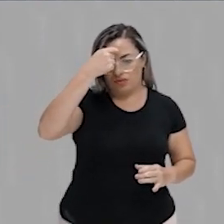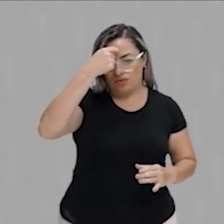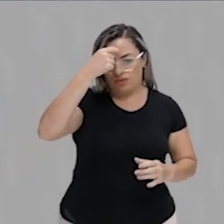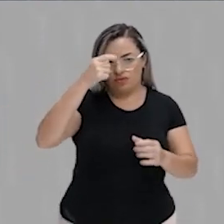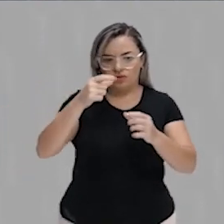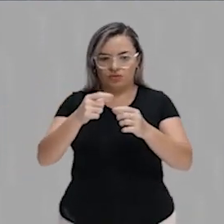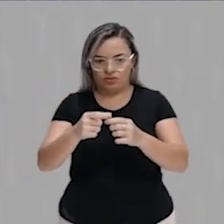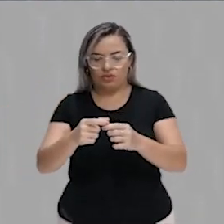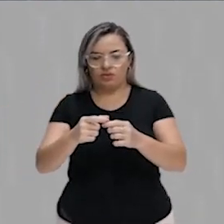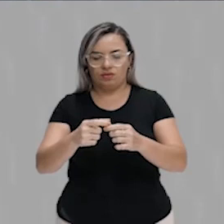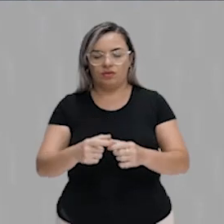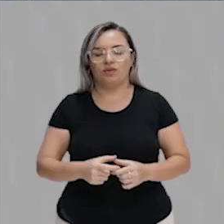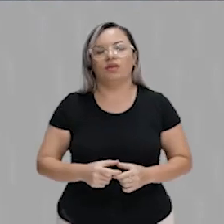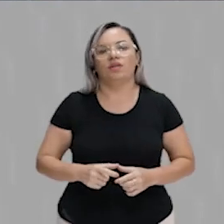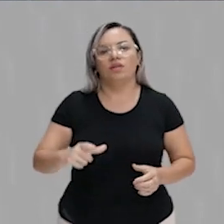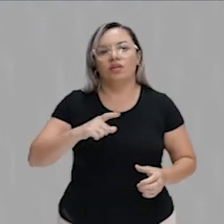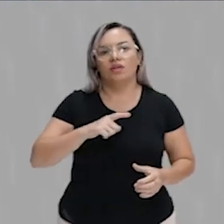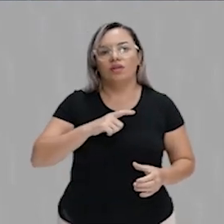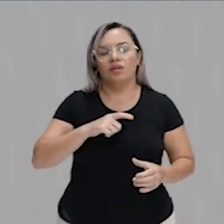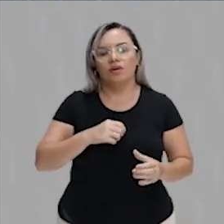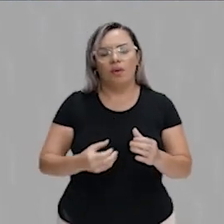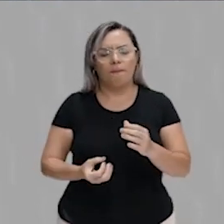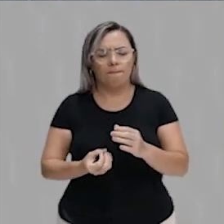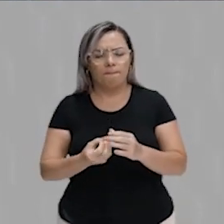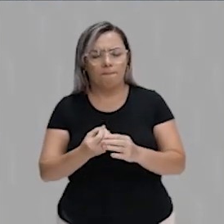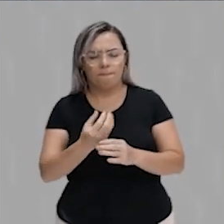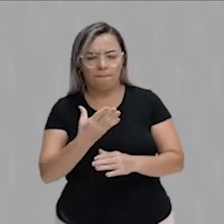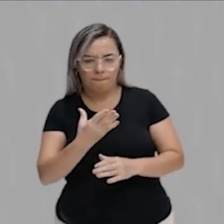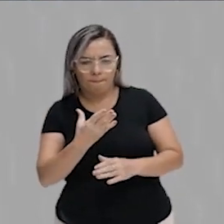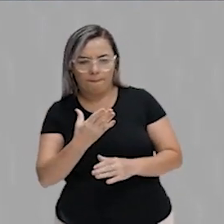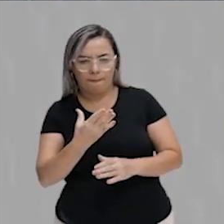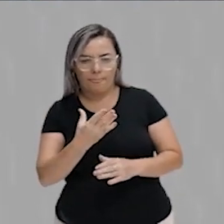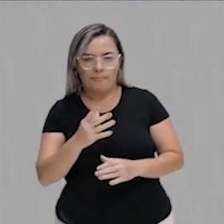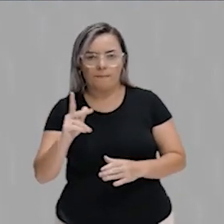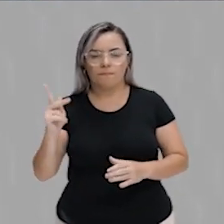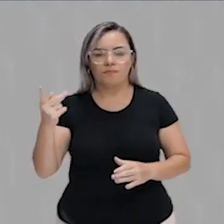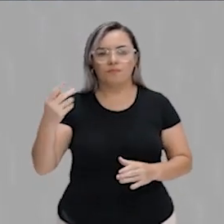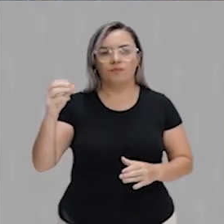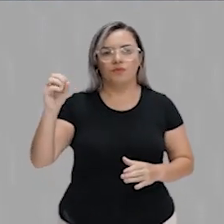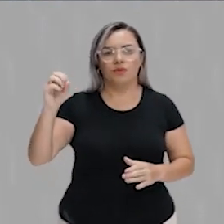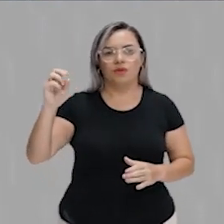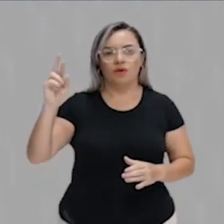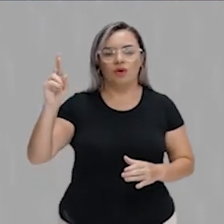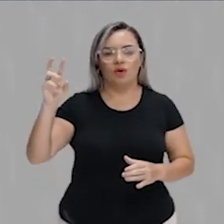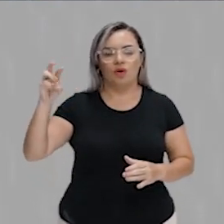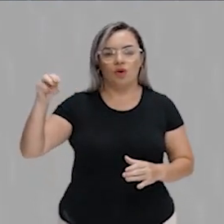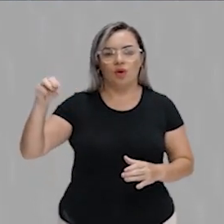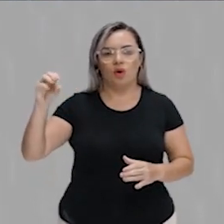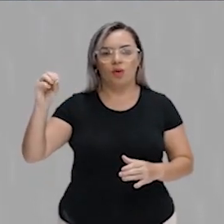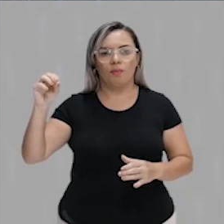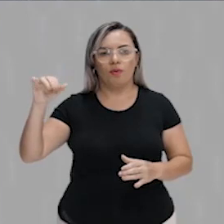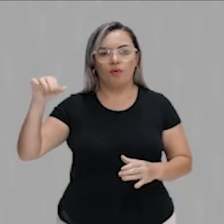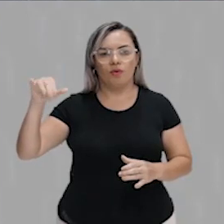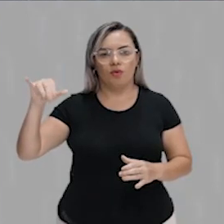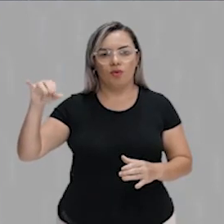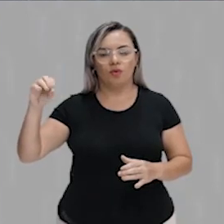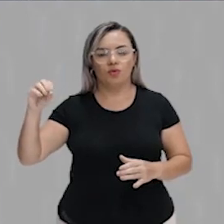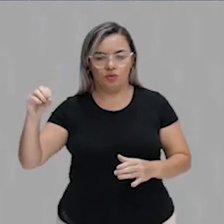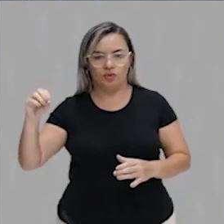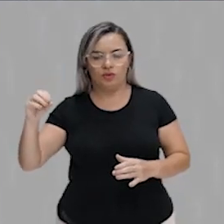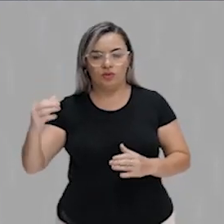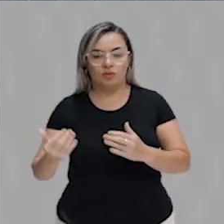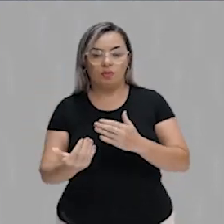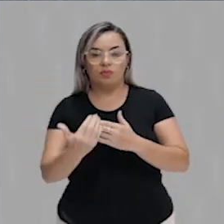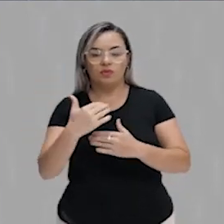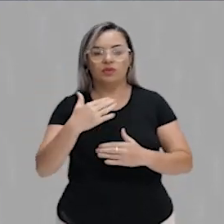certo? Então, um dos hormônios que ela produz pode atuar, por exemplo, ali na tireoide. Então, essa